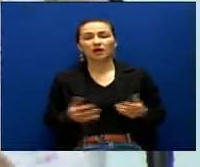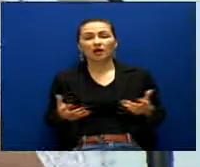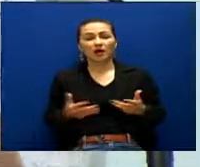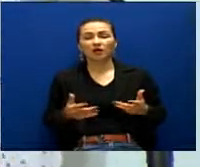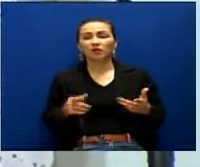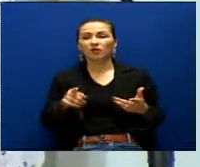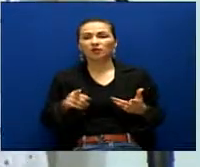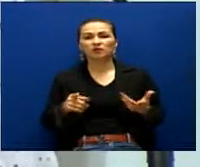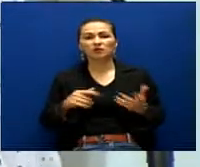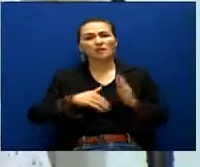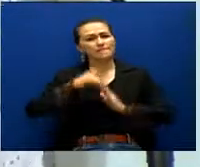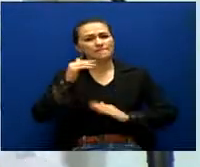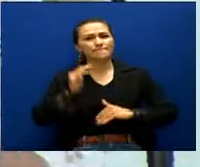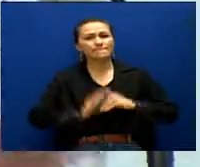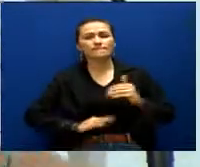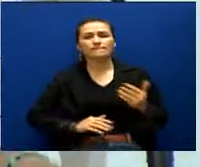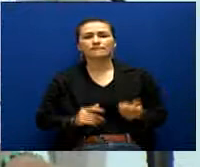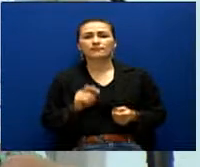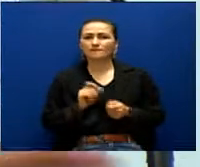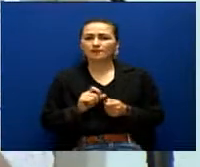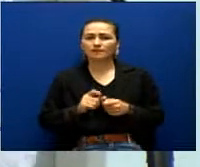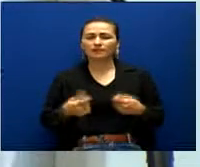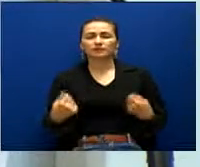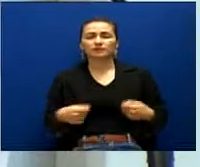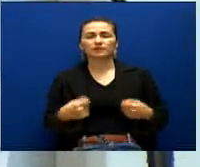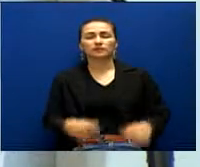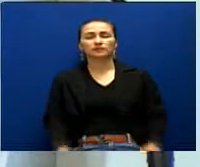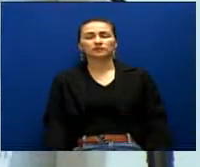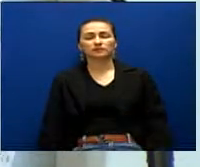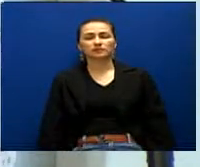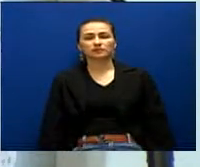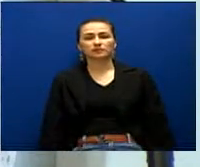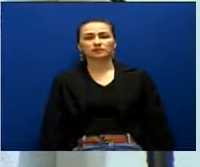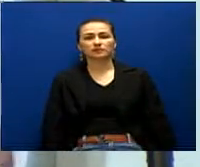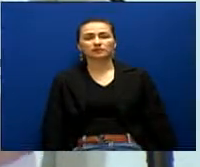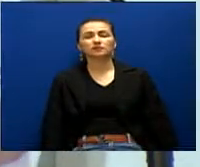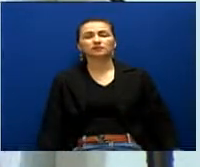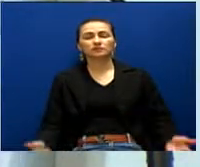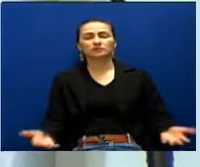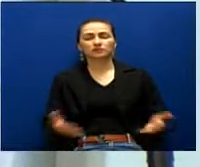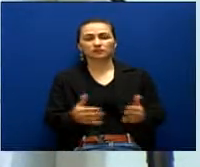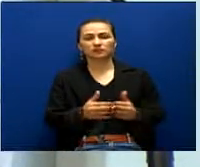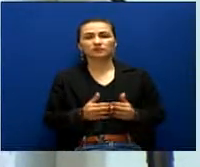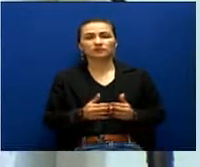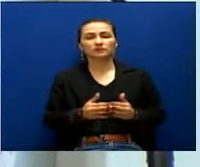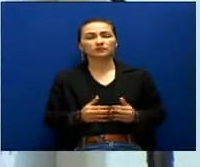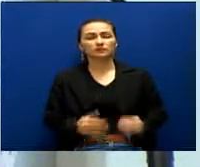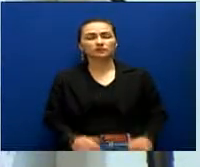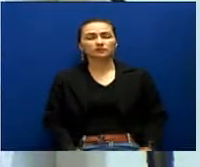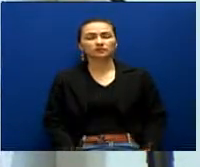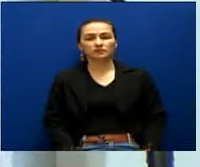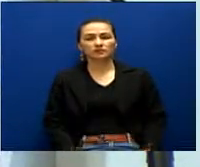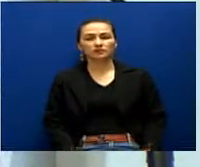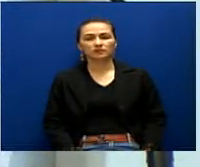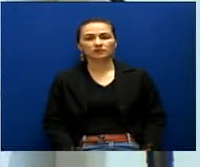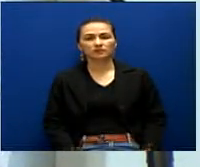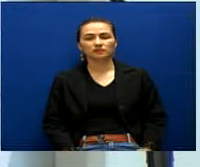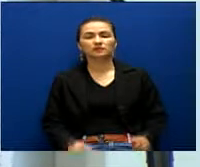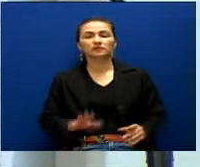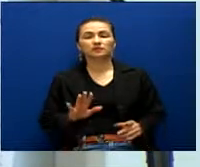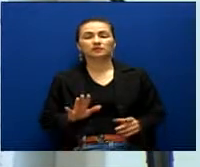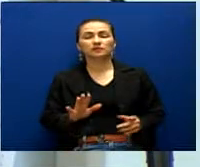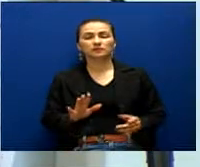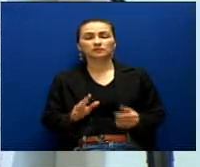prática, não só antes das eleições. Então, é isso que eu faço pedido, tendo como